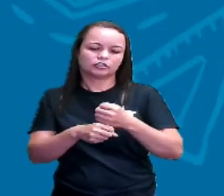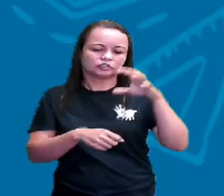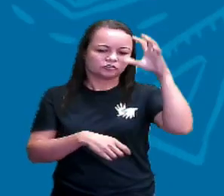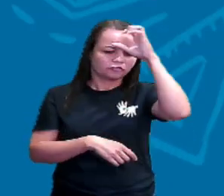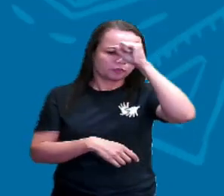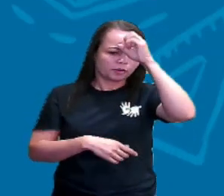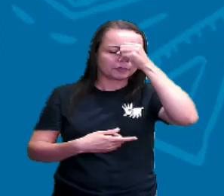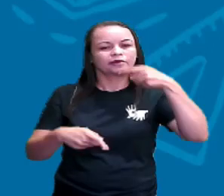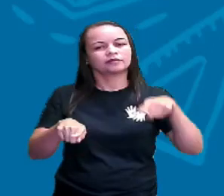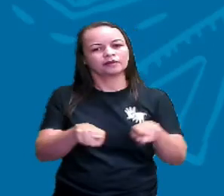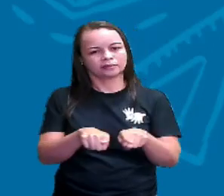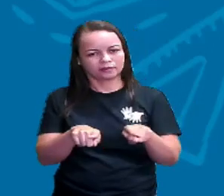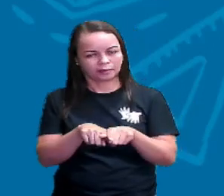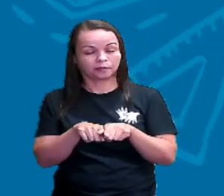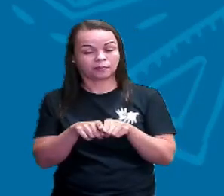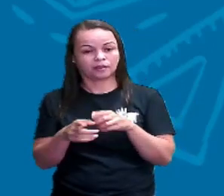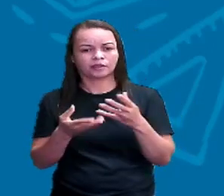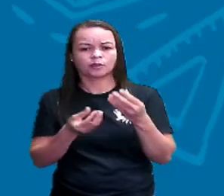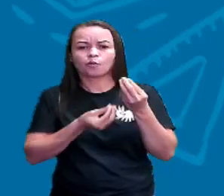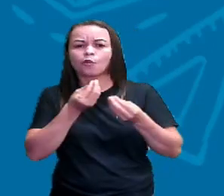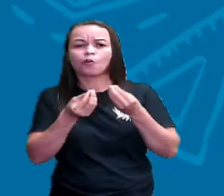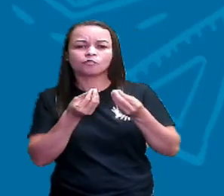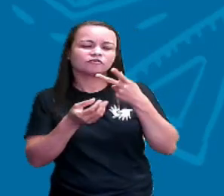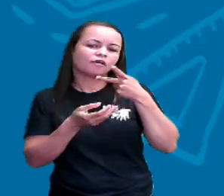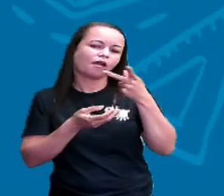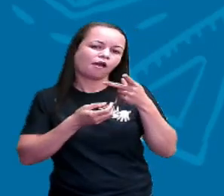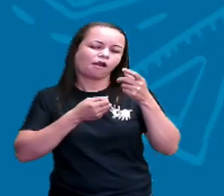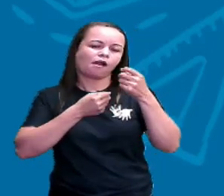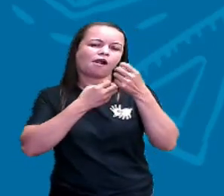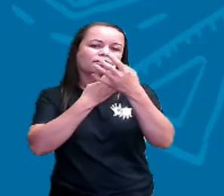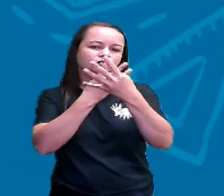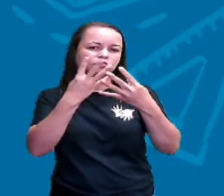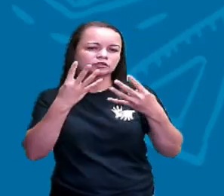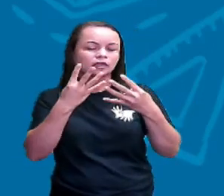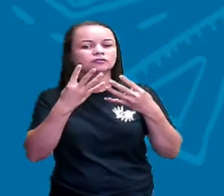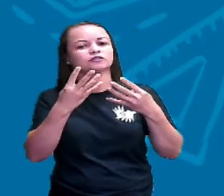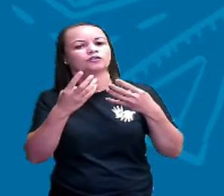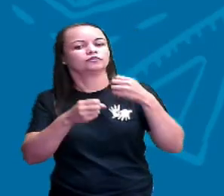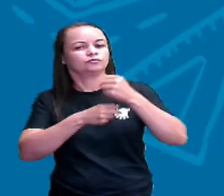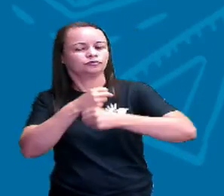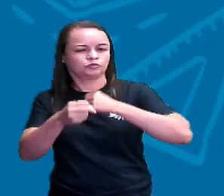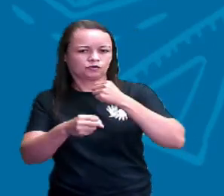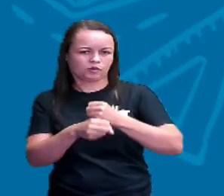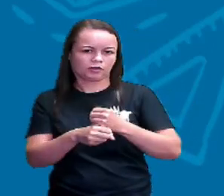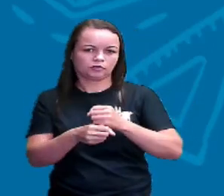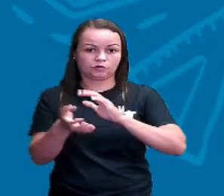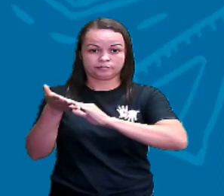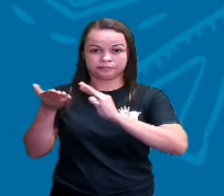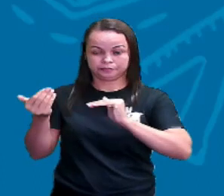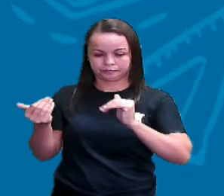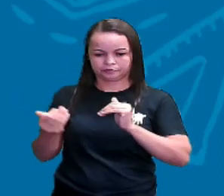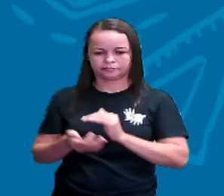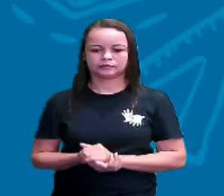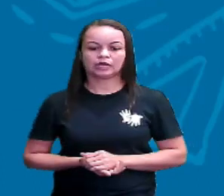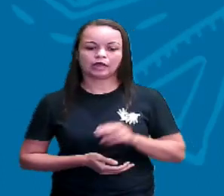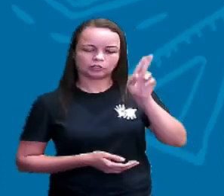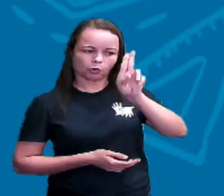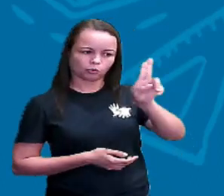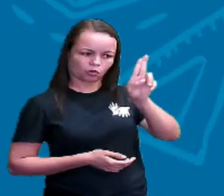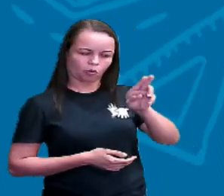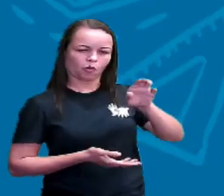de vocabulário. Como é que a gente fala as estações do ano em língua espanhola? A gente tem primavera,